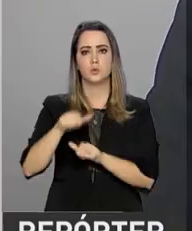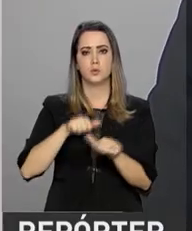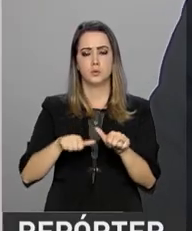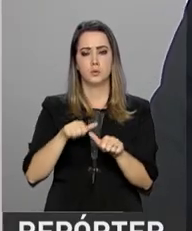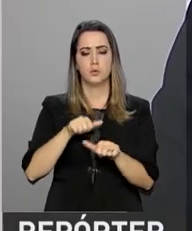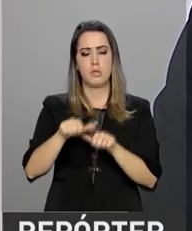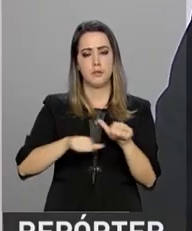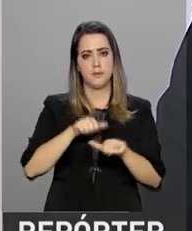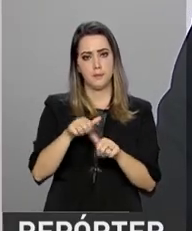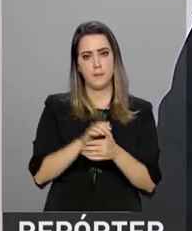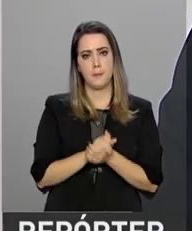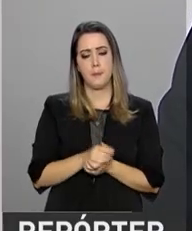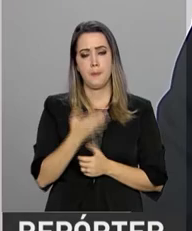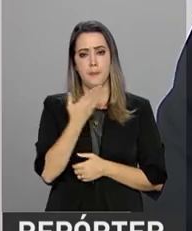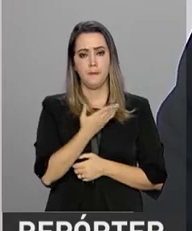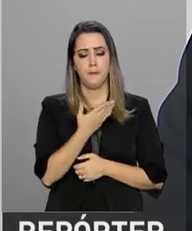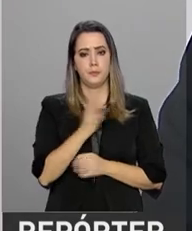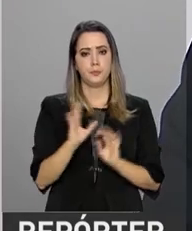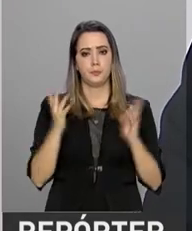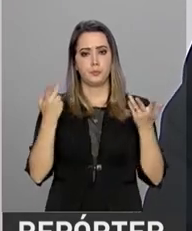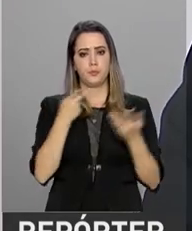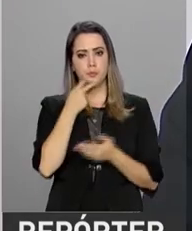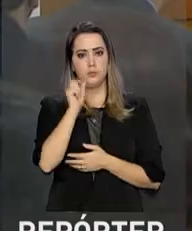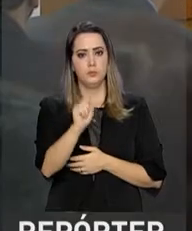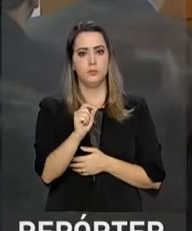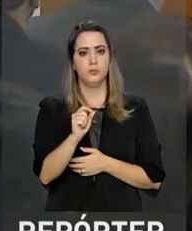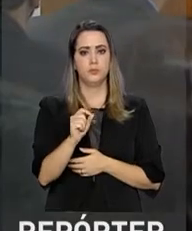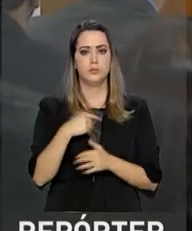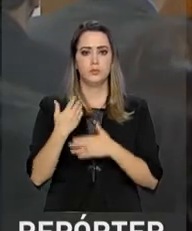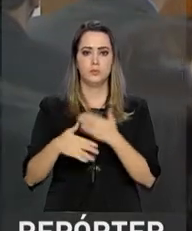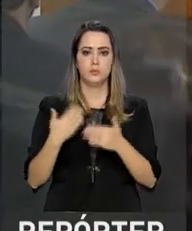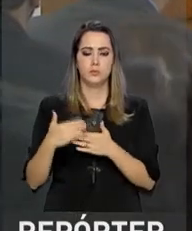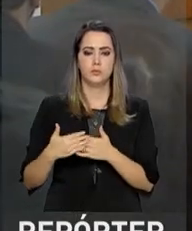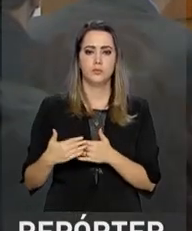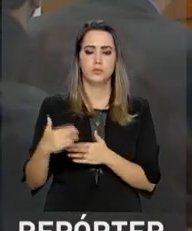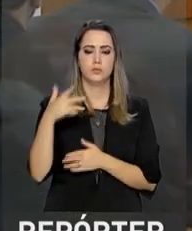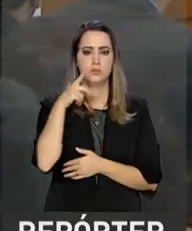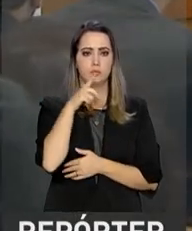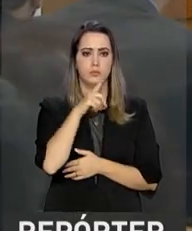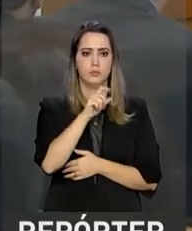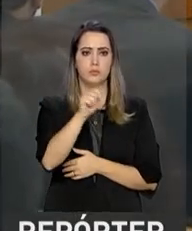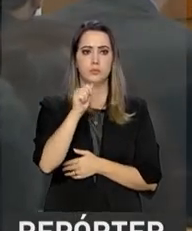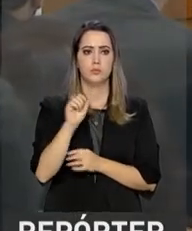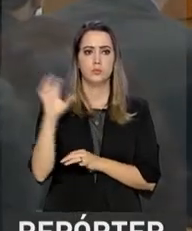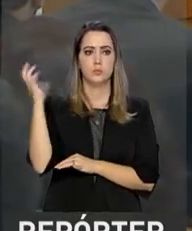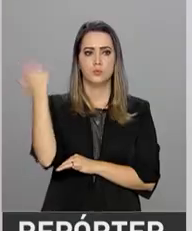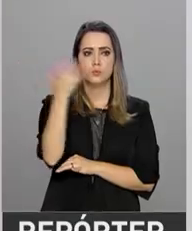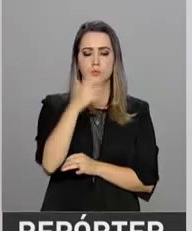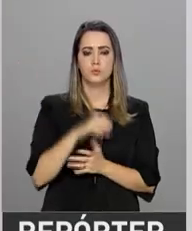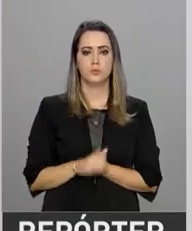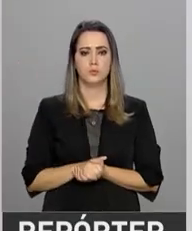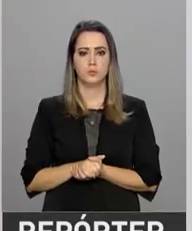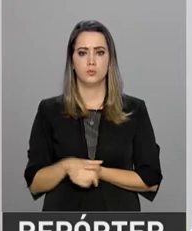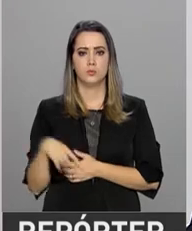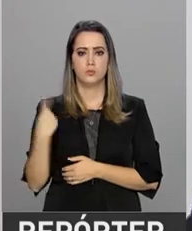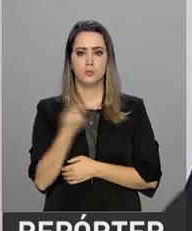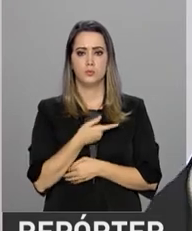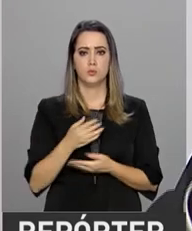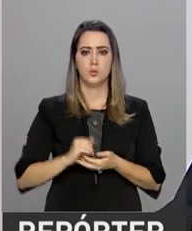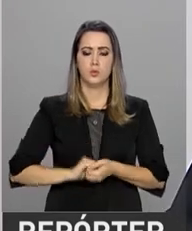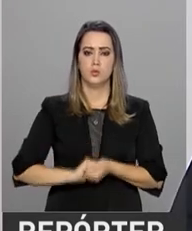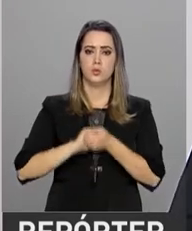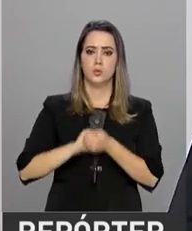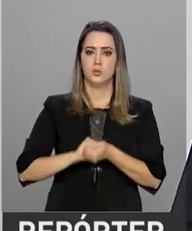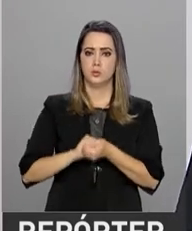na cerimônia o presidente michel temer destacou os avanços alcançados na área ambiental recebíamos cumprimentos